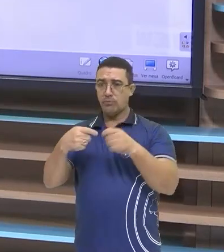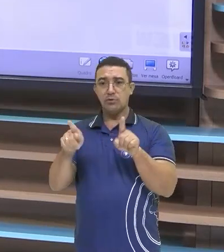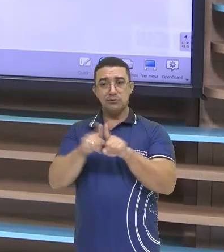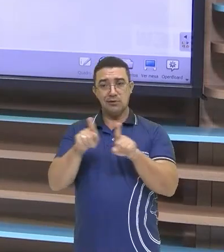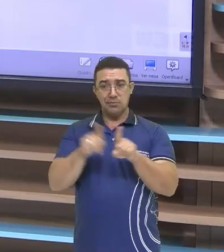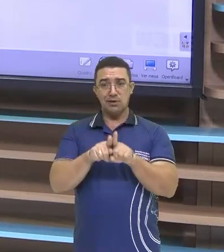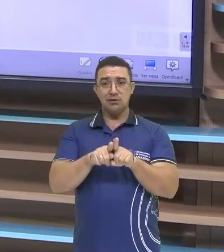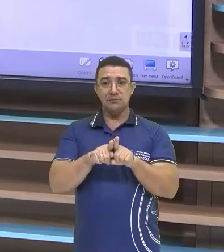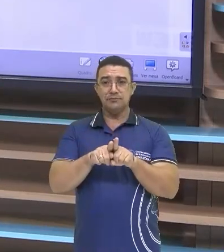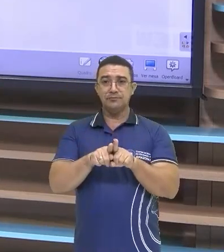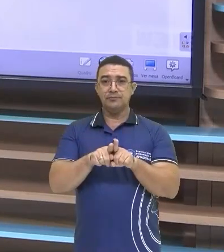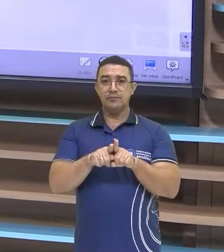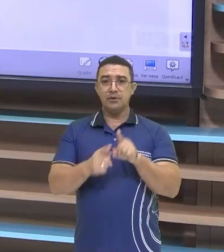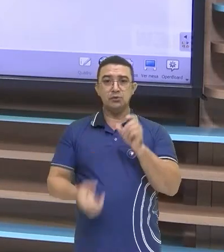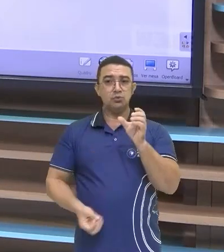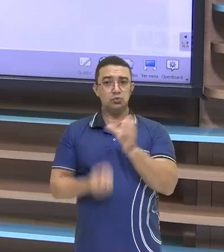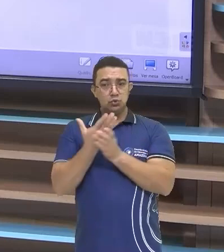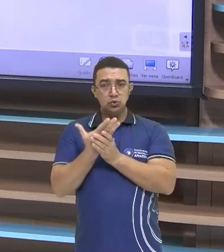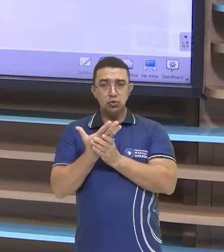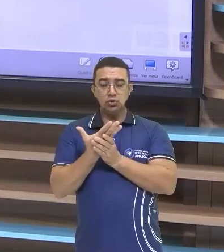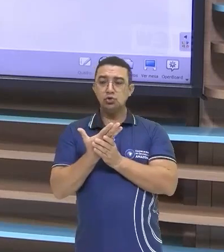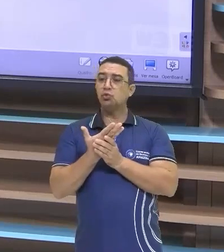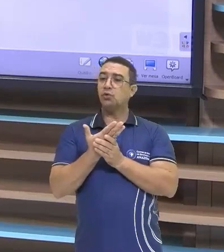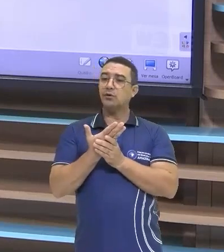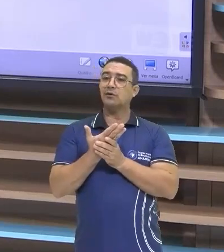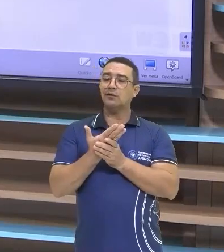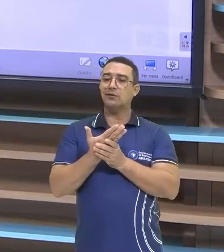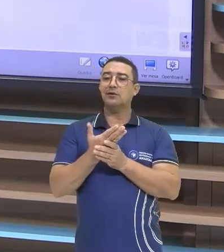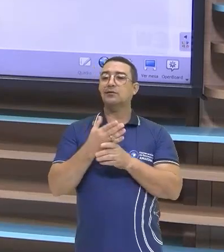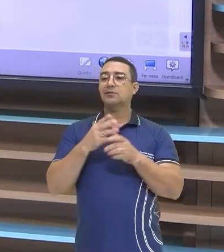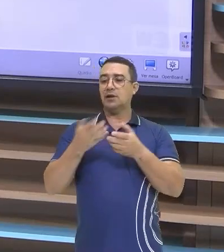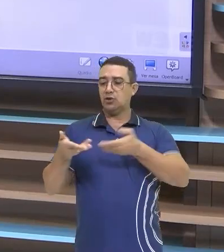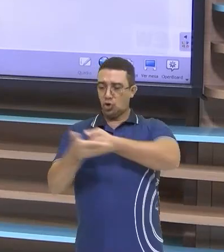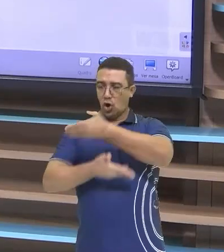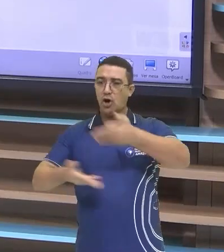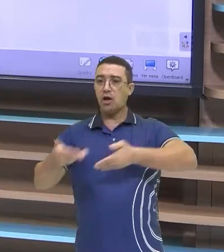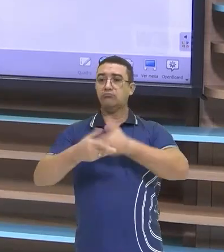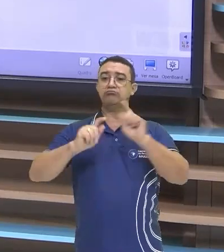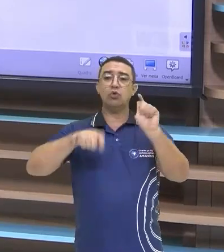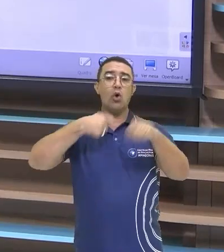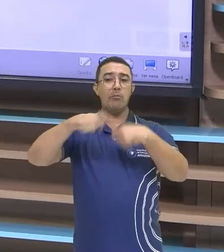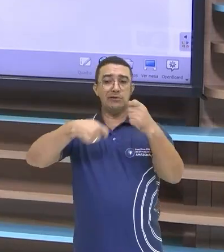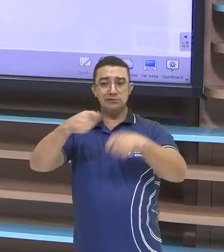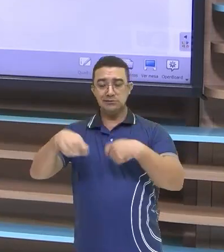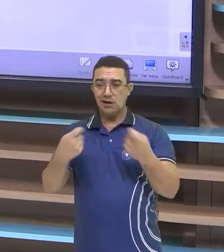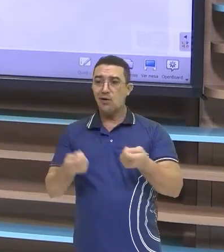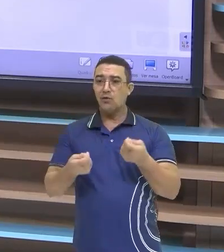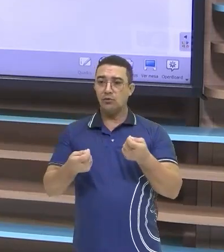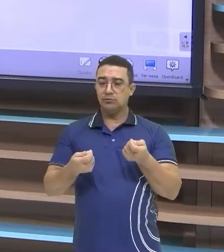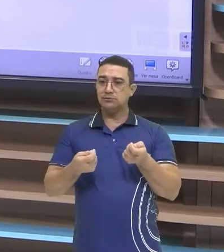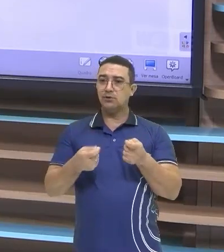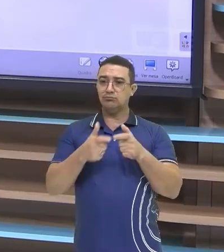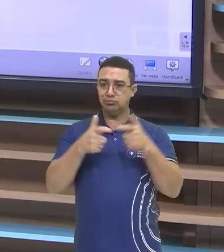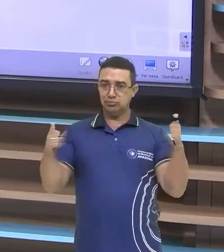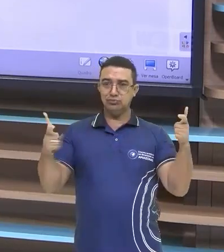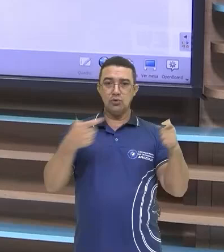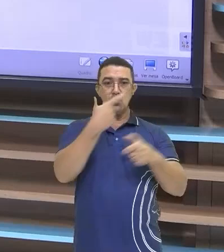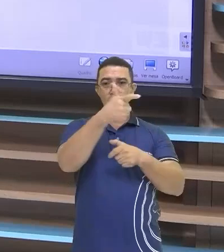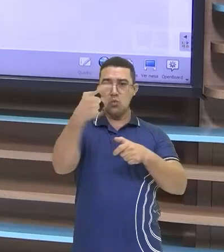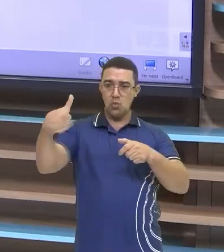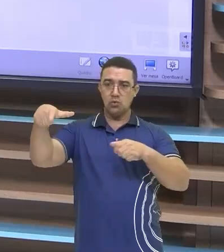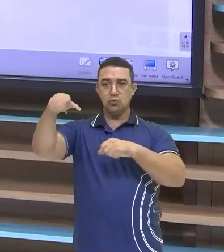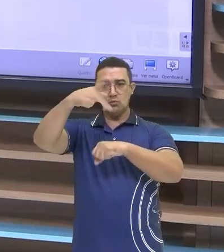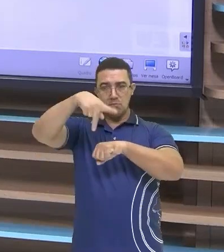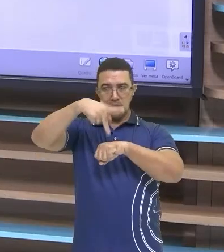fruto, dessa intensificação das trocas comerciais em escala internacional. E aí